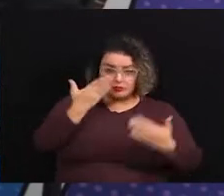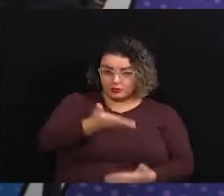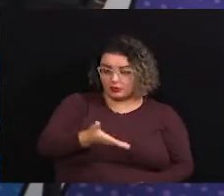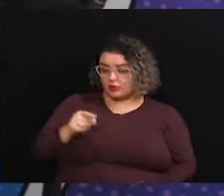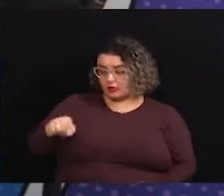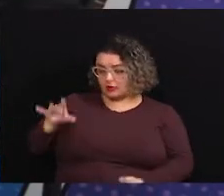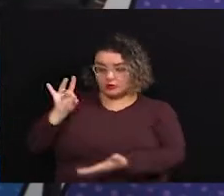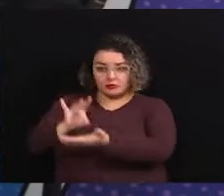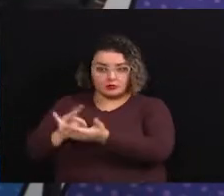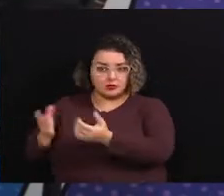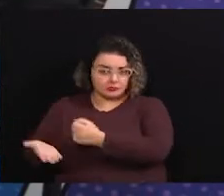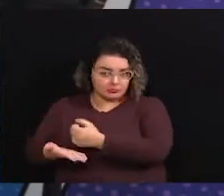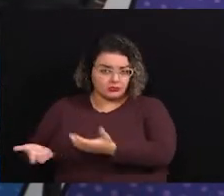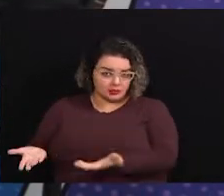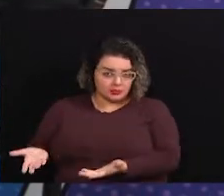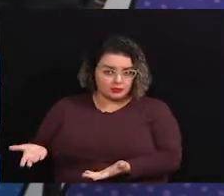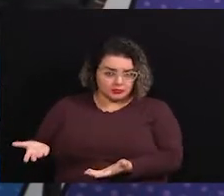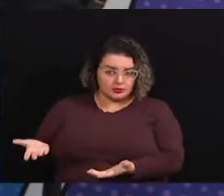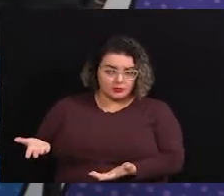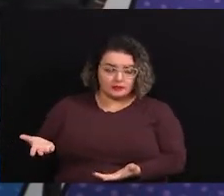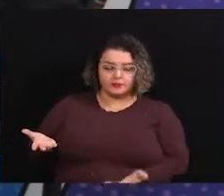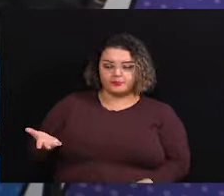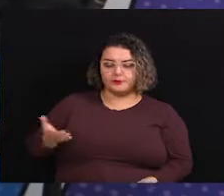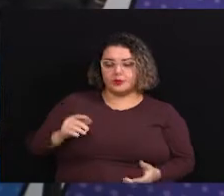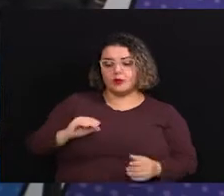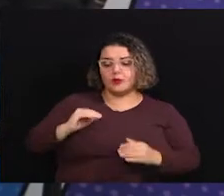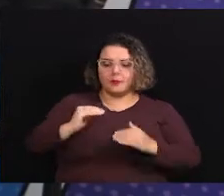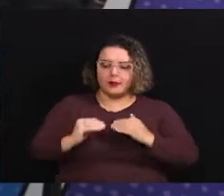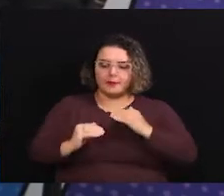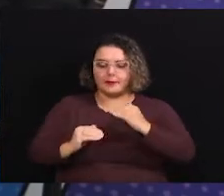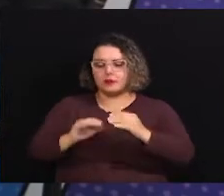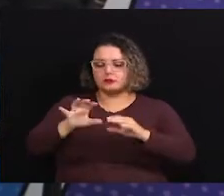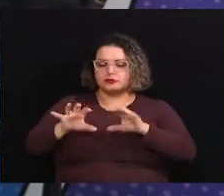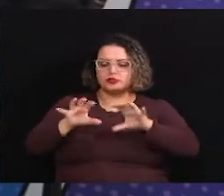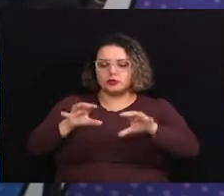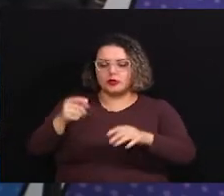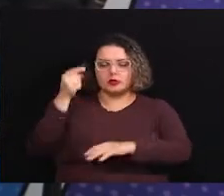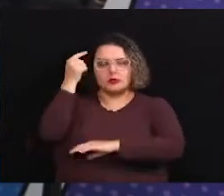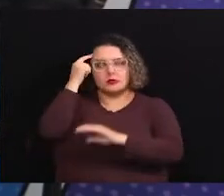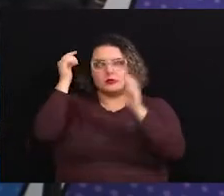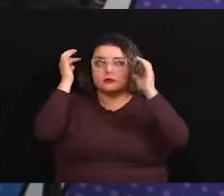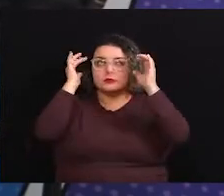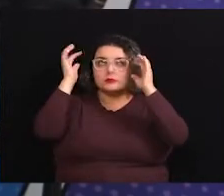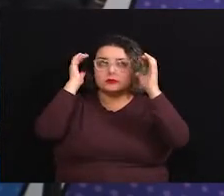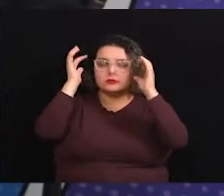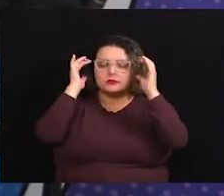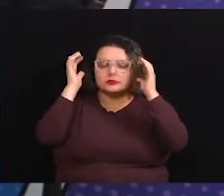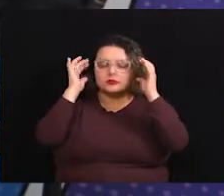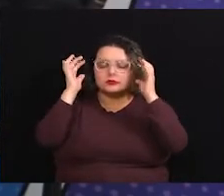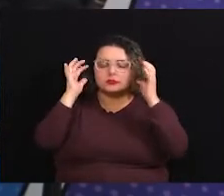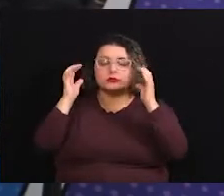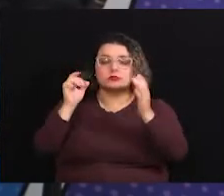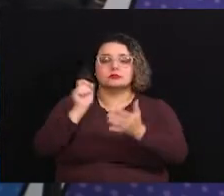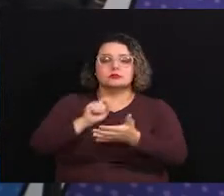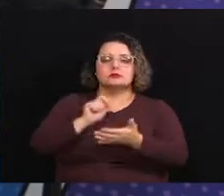mesmo porque eu tinha todo o material do processo, e eu fui montando, né? Primeiro fui montando na minha cabeça e depois